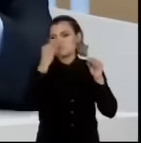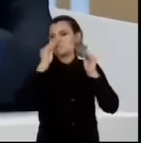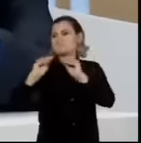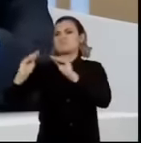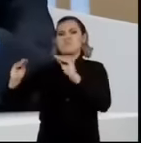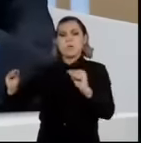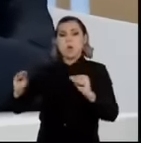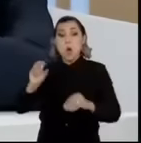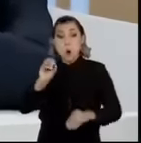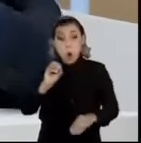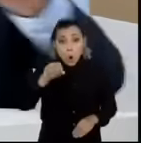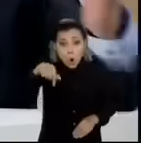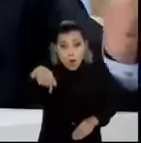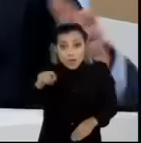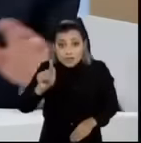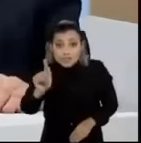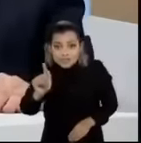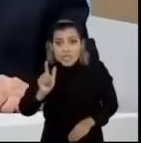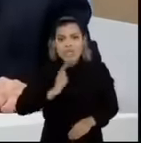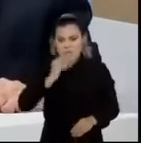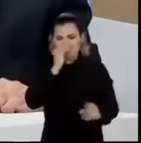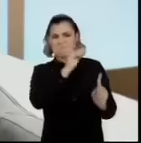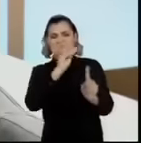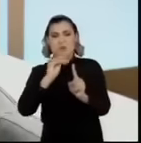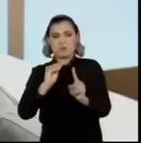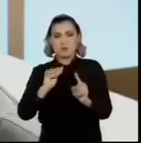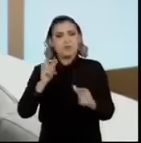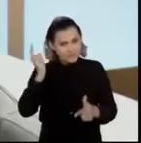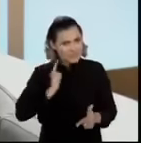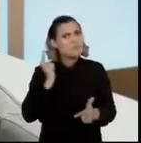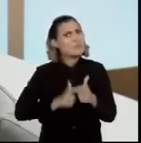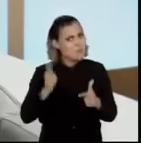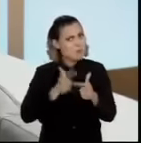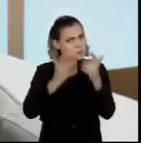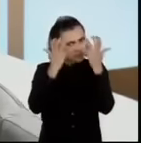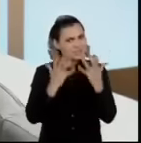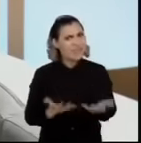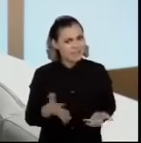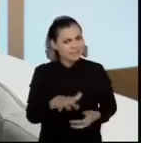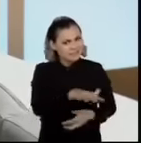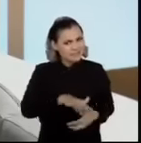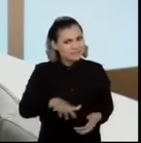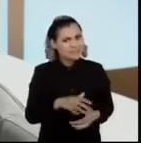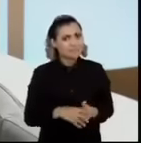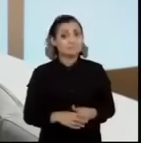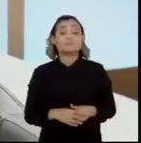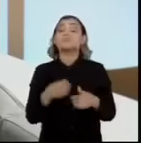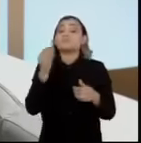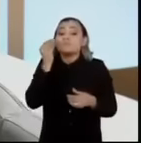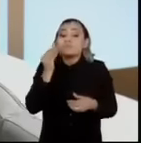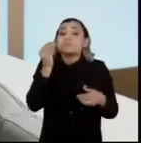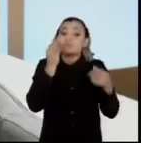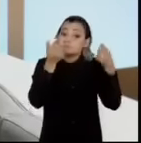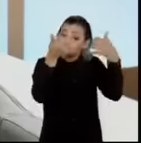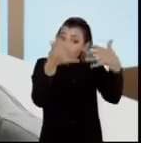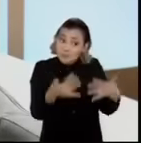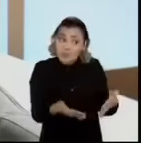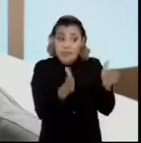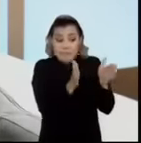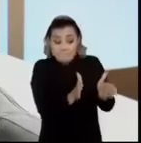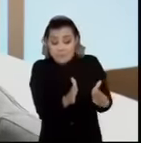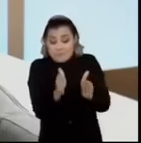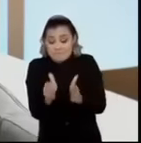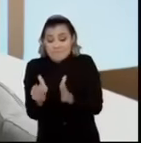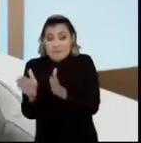atacou as ONGs que trabalham lá. O senhor não acha que houve um apagão ambiental? Vamos lá. Vou tentar fatiar sua colocação, porque até para eu